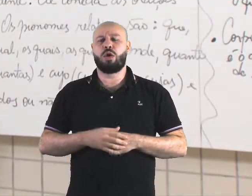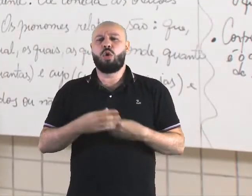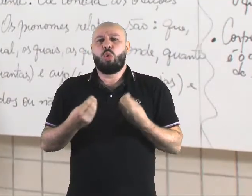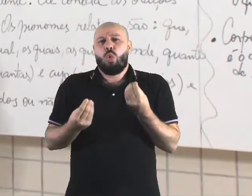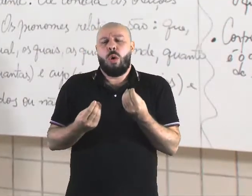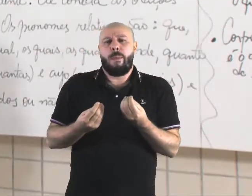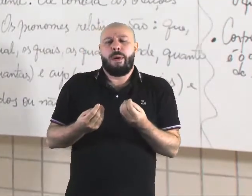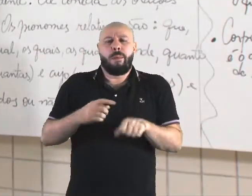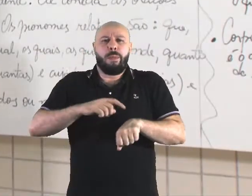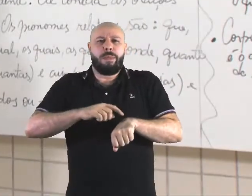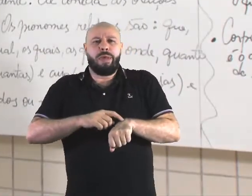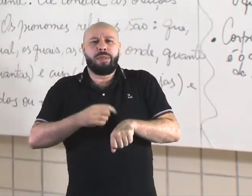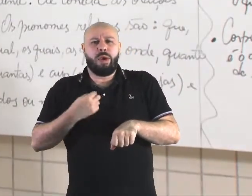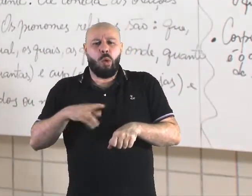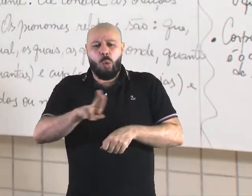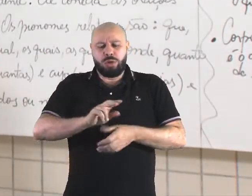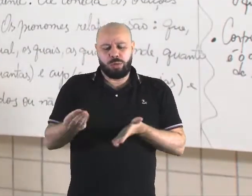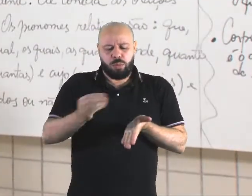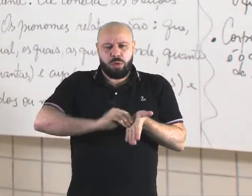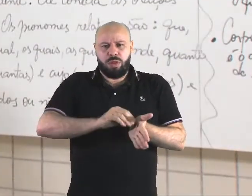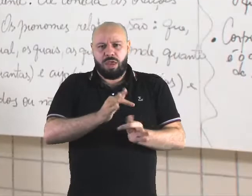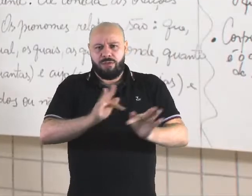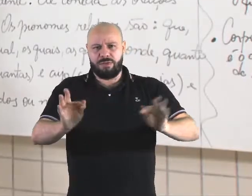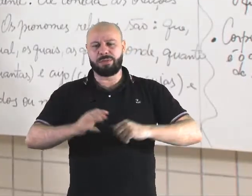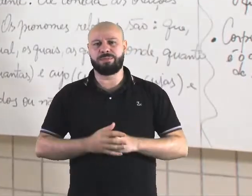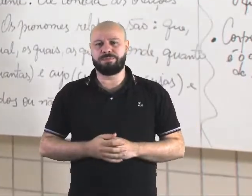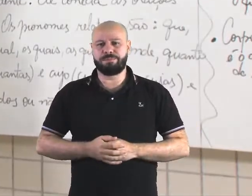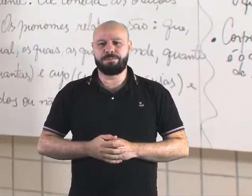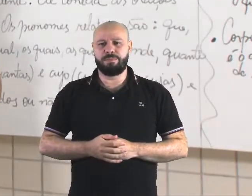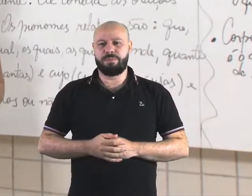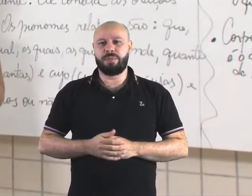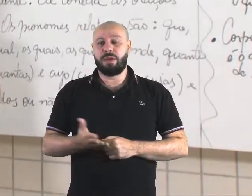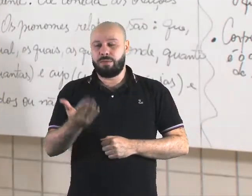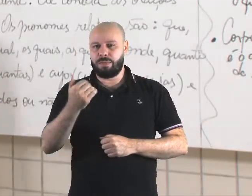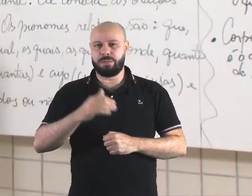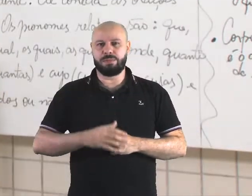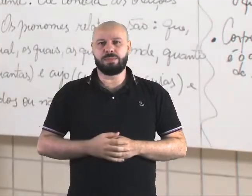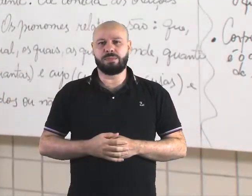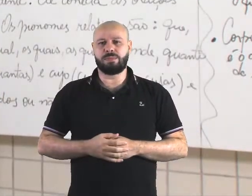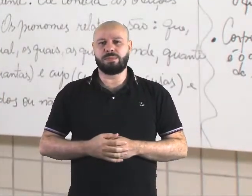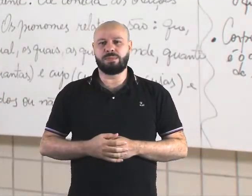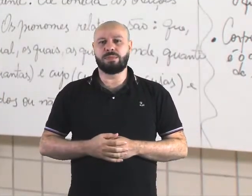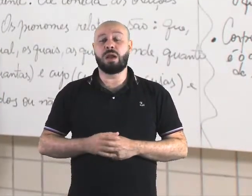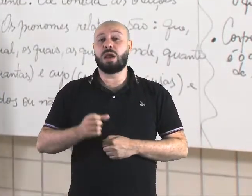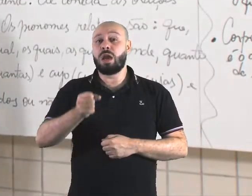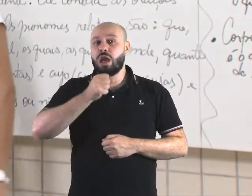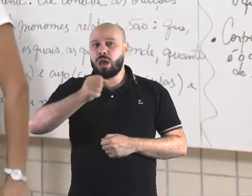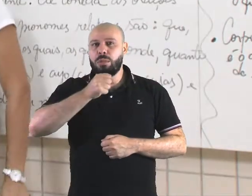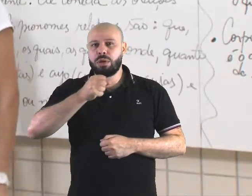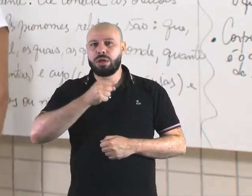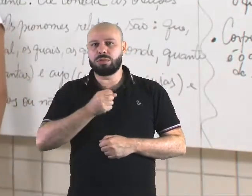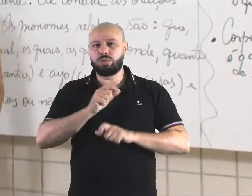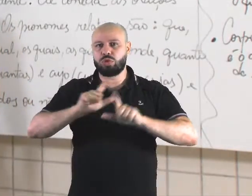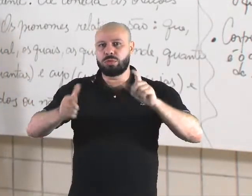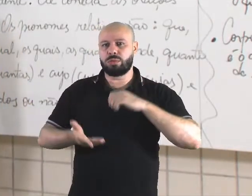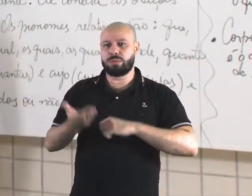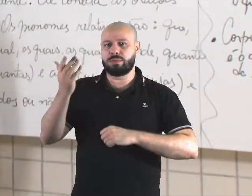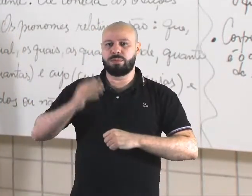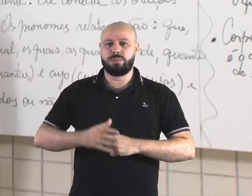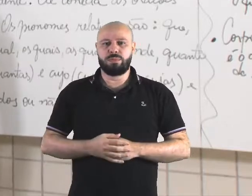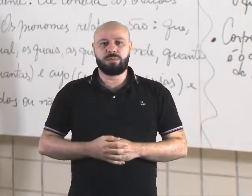são utilizados, tá bom? Numa frase. Então vamos lá. A reportagem na tela, por